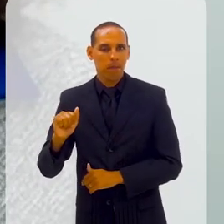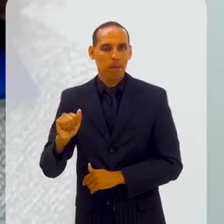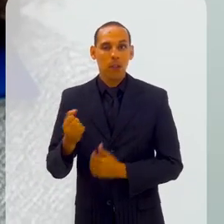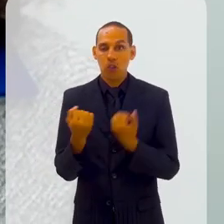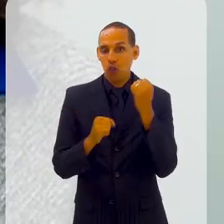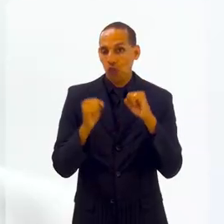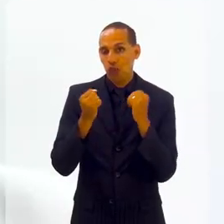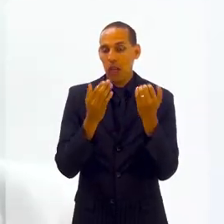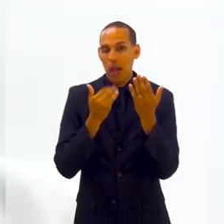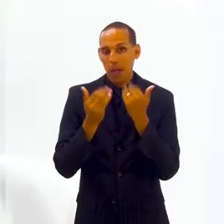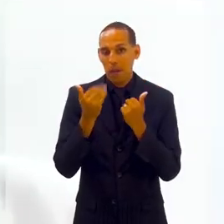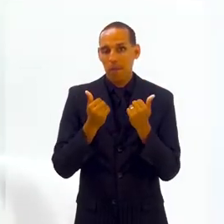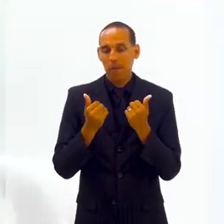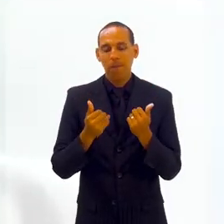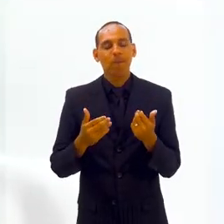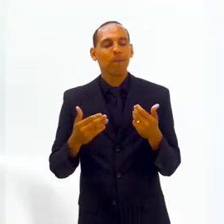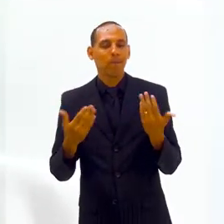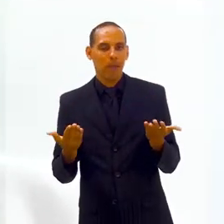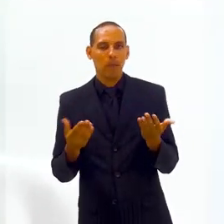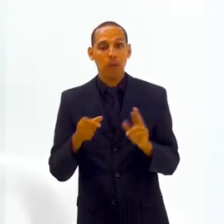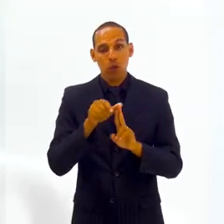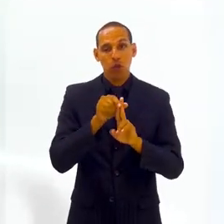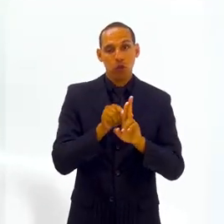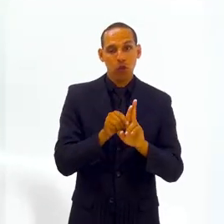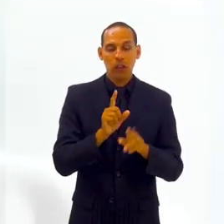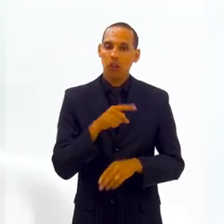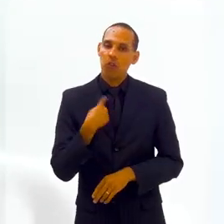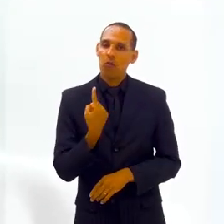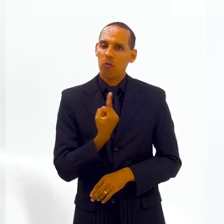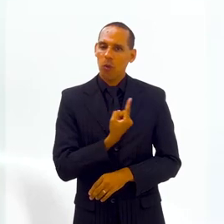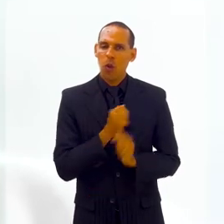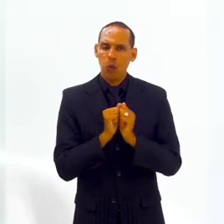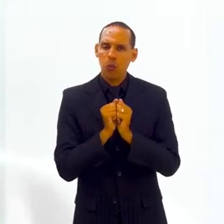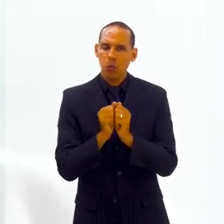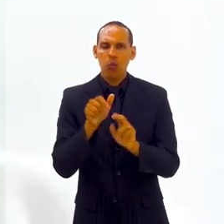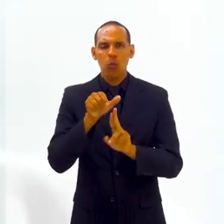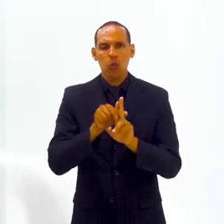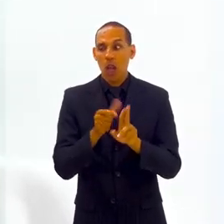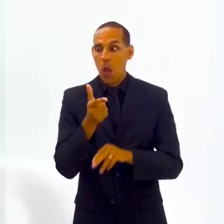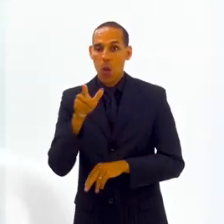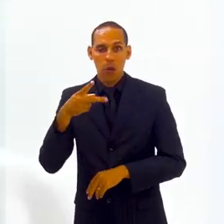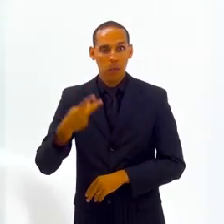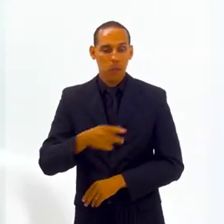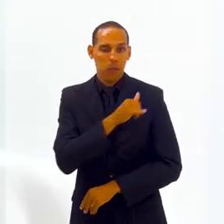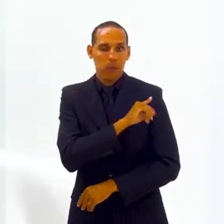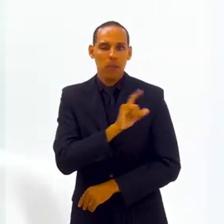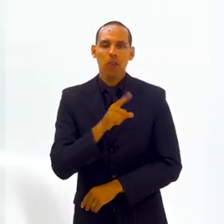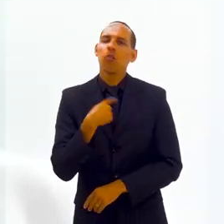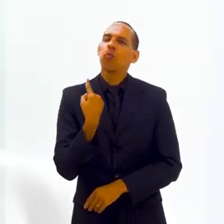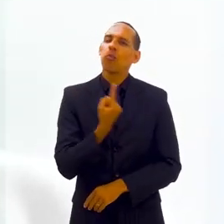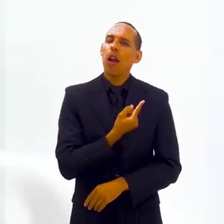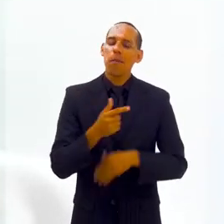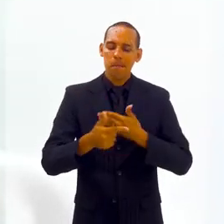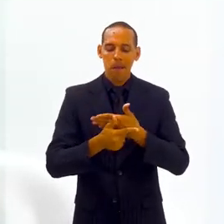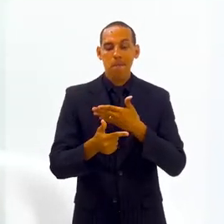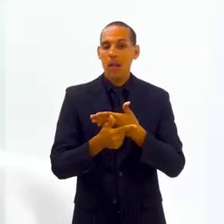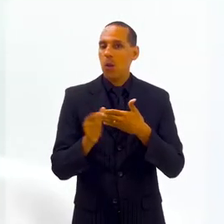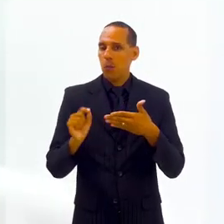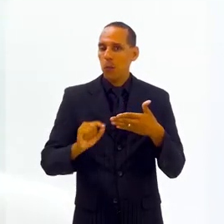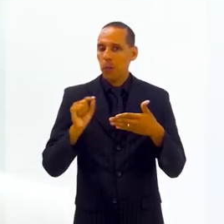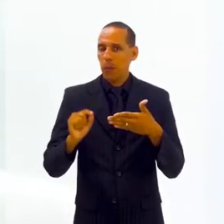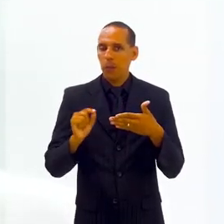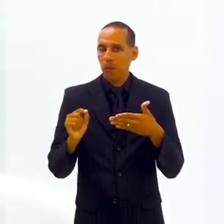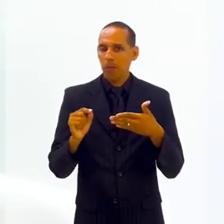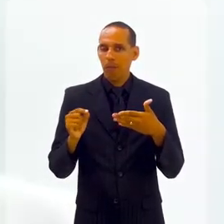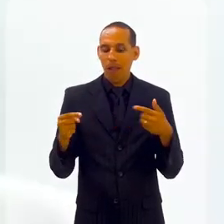de alimentos então né nossa unidade juntamente com as outras unidades do Rio de Janeiro a gente tem